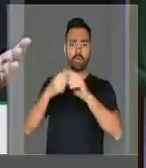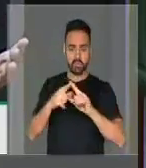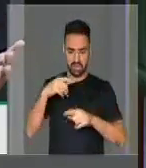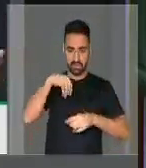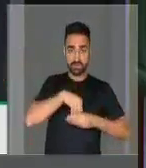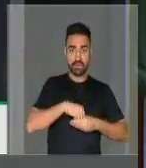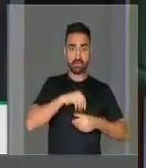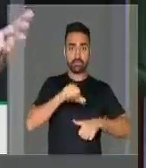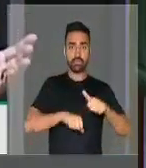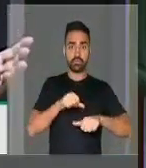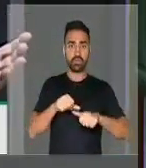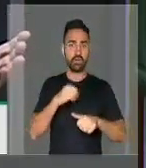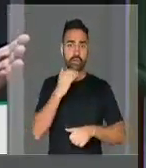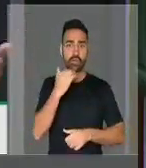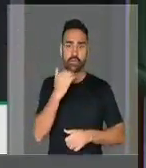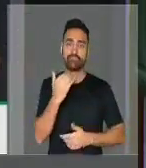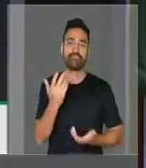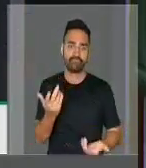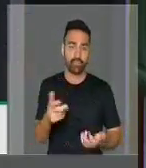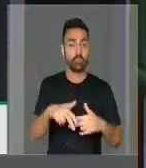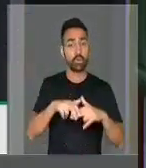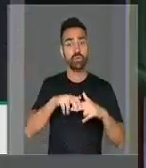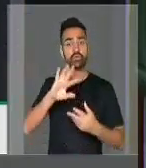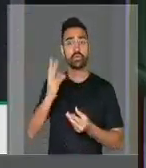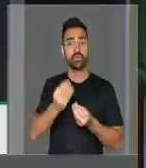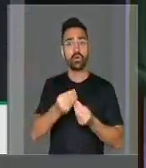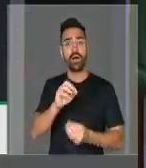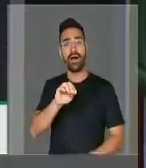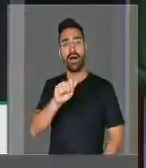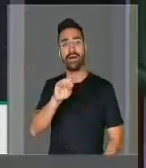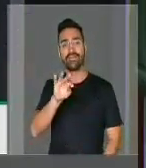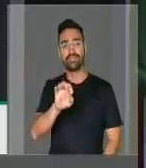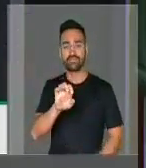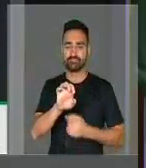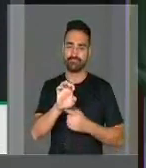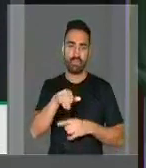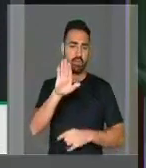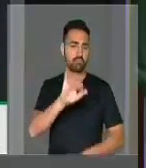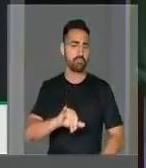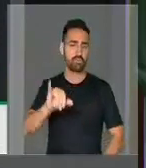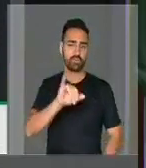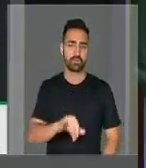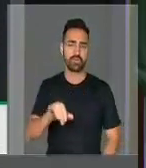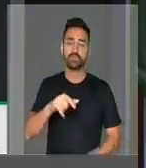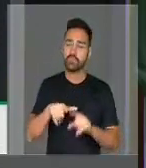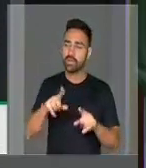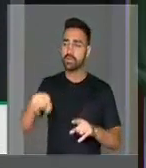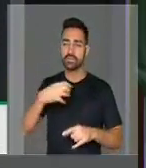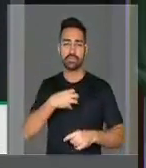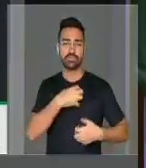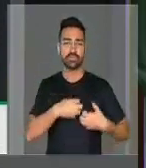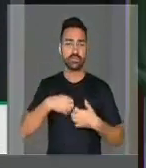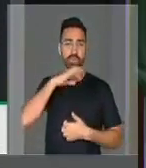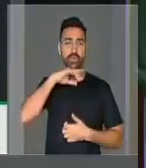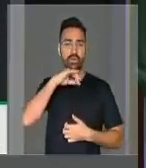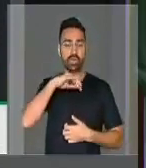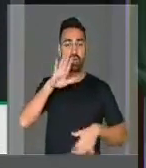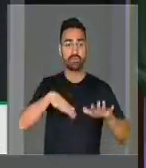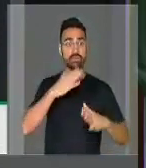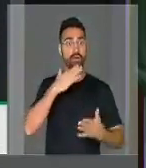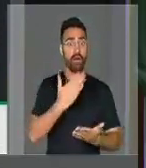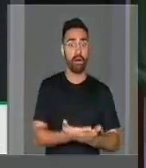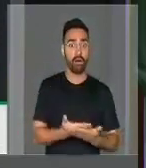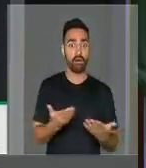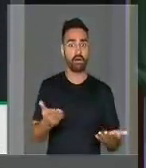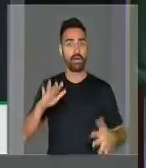nesse sentido, a arte é absolutamente fundamental. Por isso ela incomoda, por isso ela choca, por